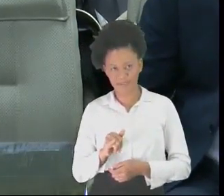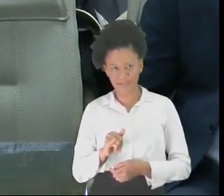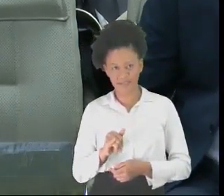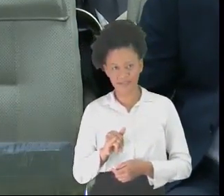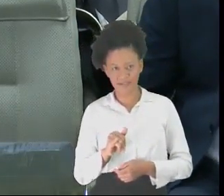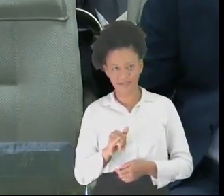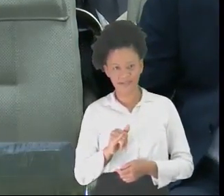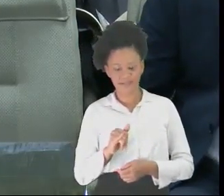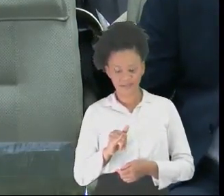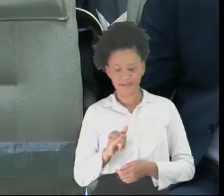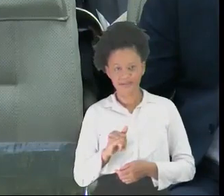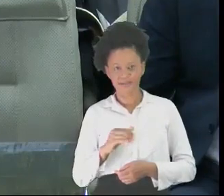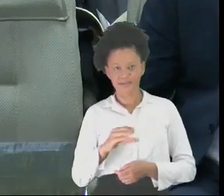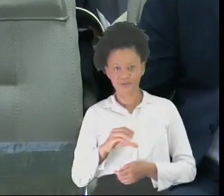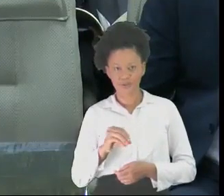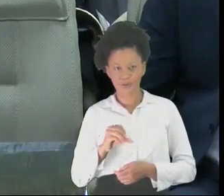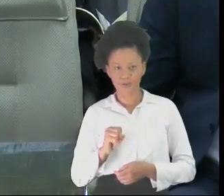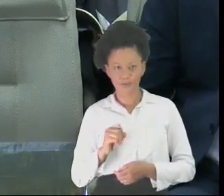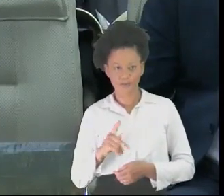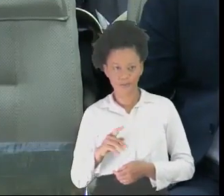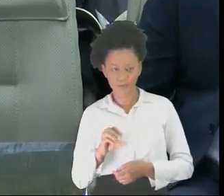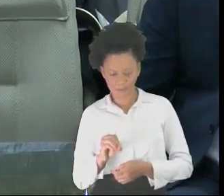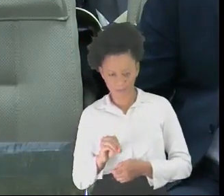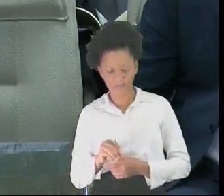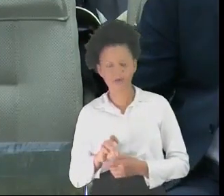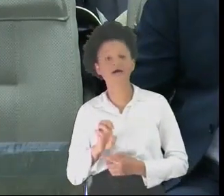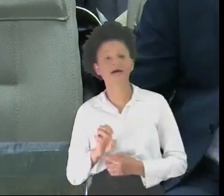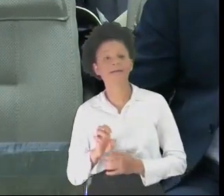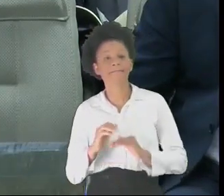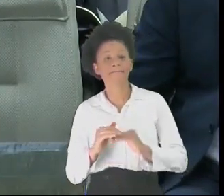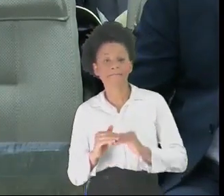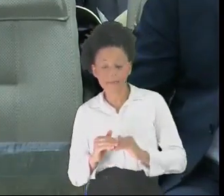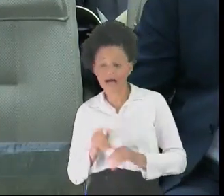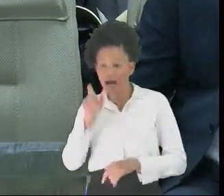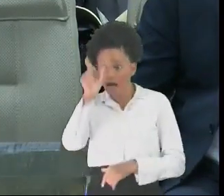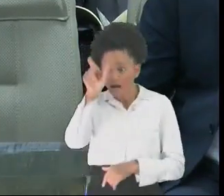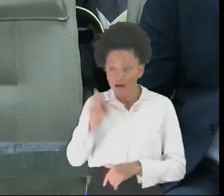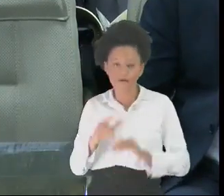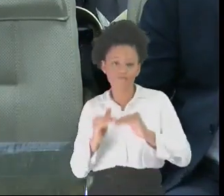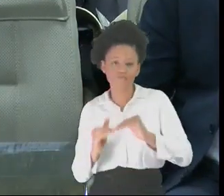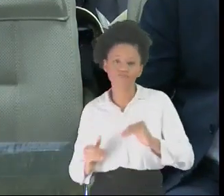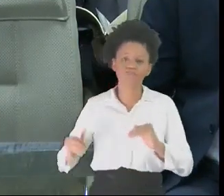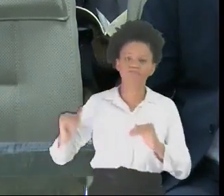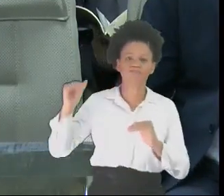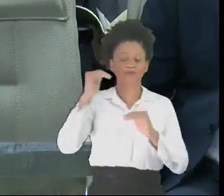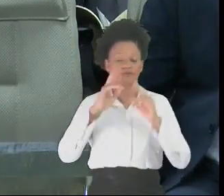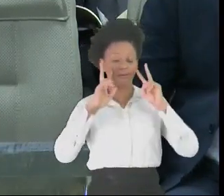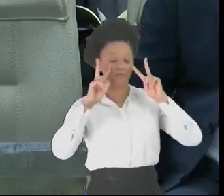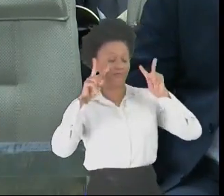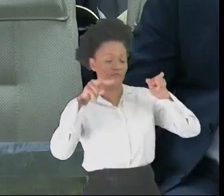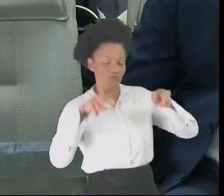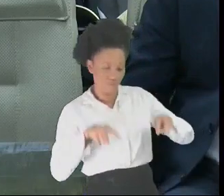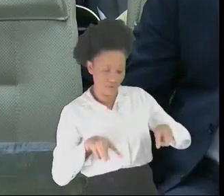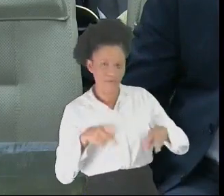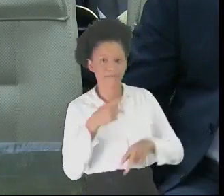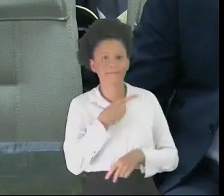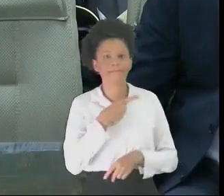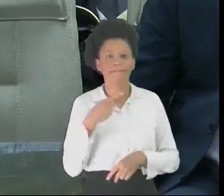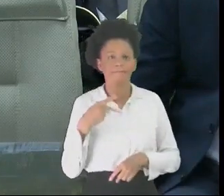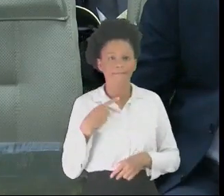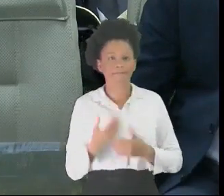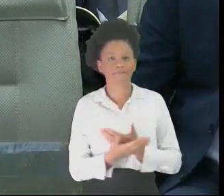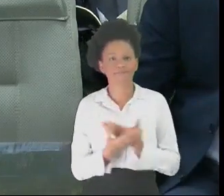que a Bíblia fala dos episcopos, são os bispos. Episcopo, episcopos quer dizer aquele que está por cima para enxergar. É o pastor, é o